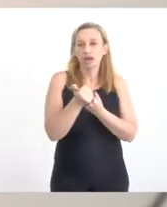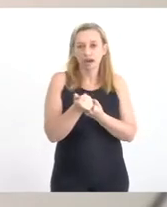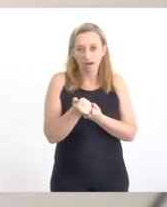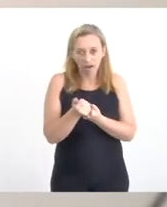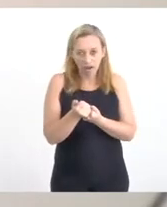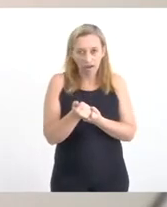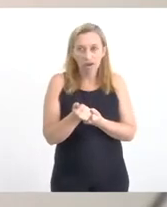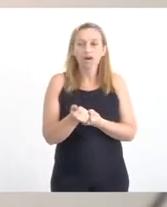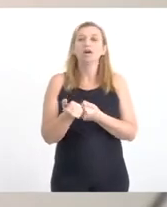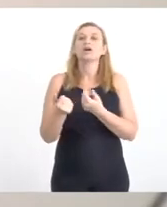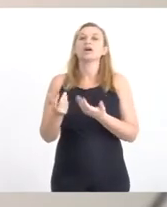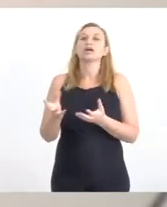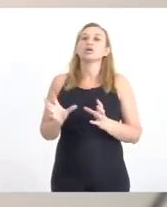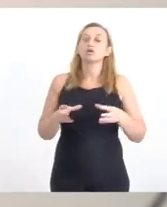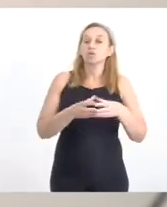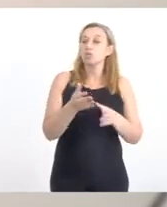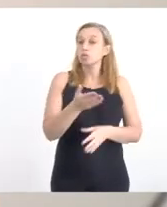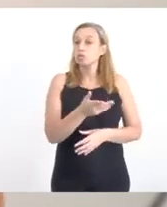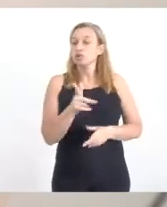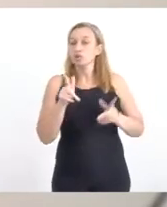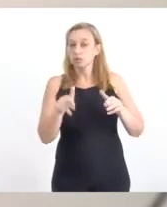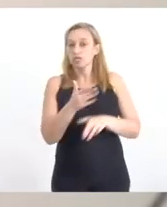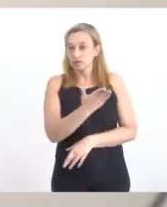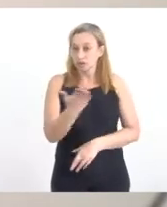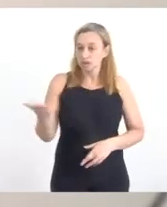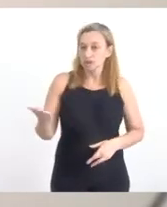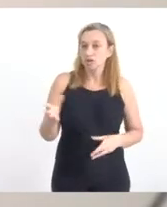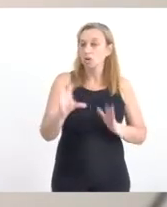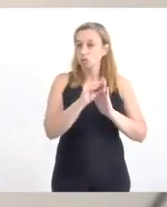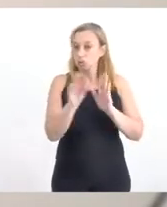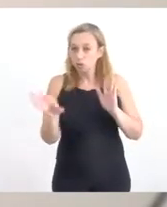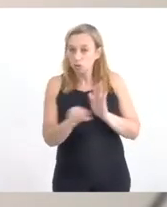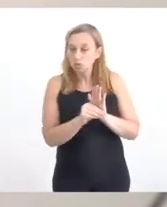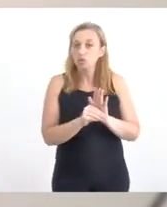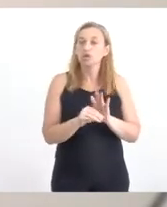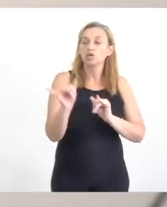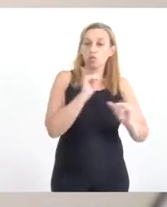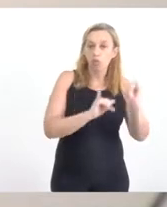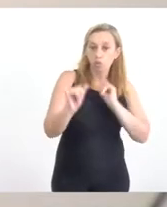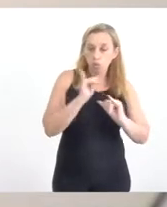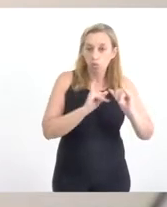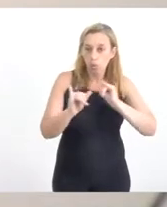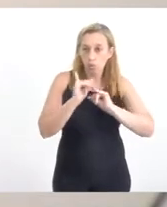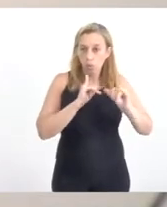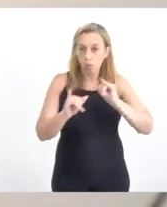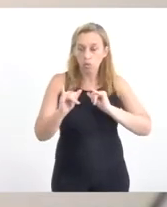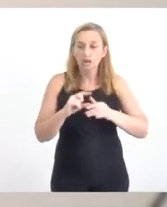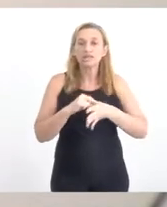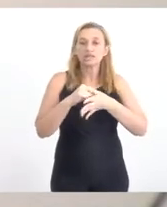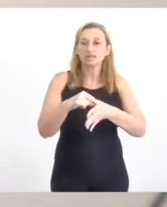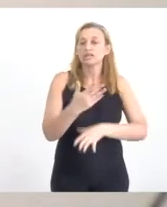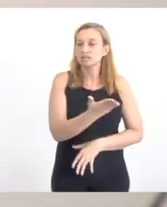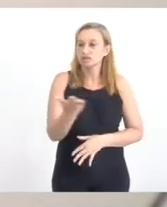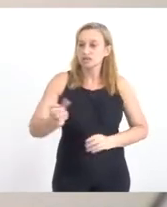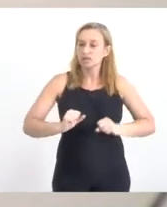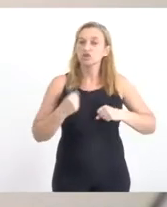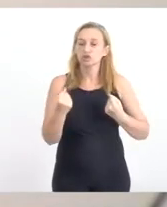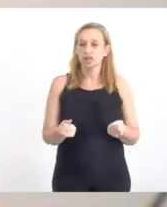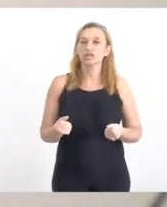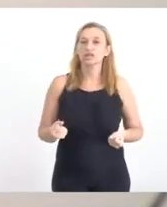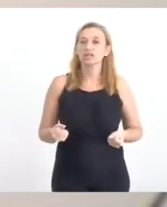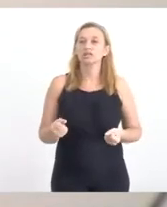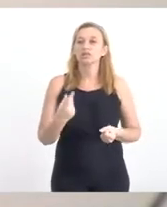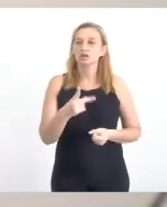Entidade como as de vocês um conteúdo com informação para que vocês possam exercer a liderança de você e os seus territórios